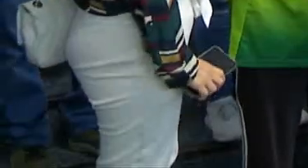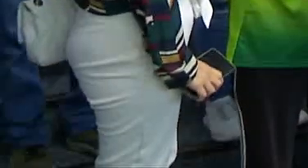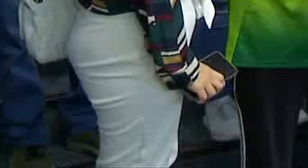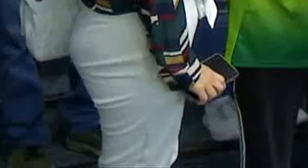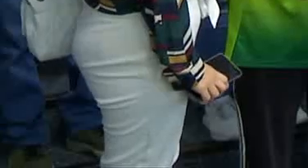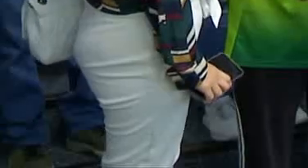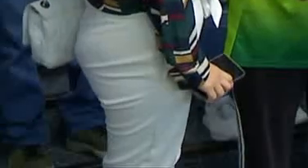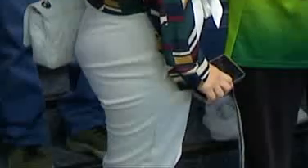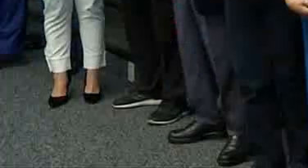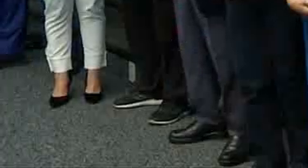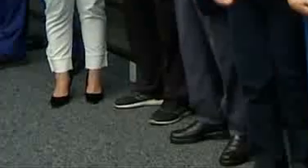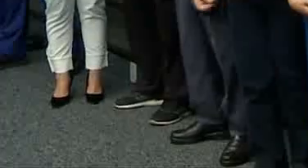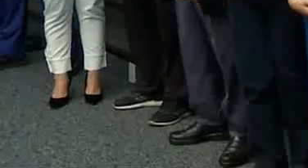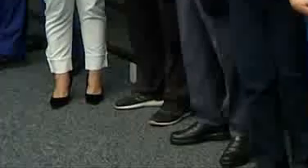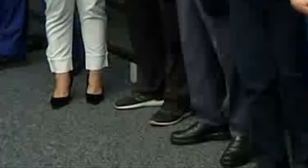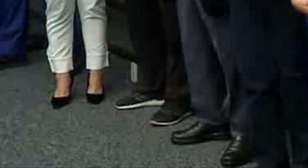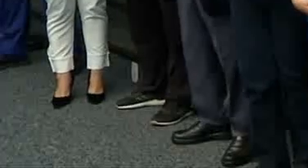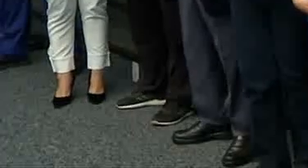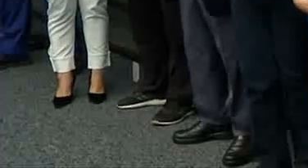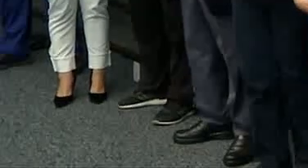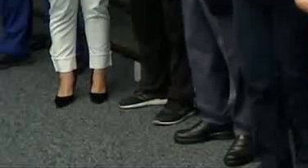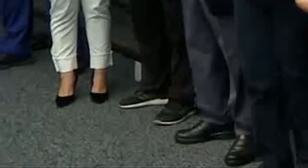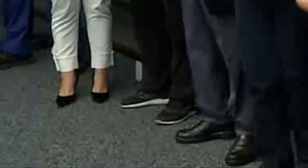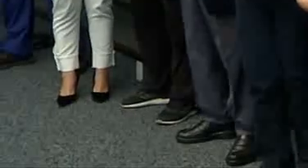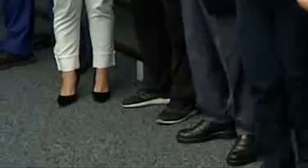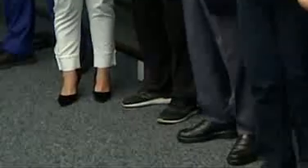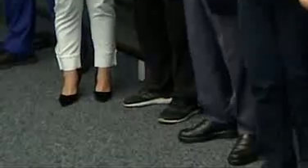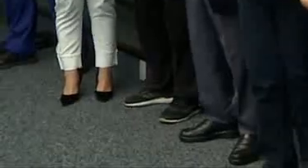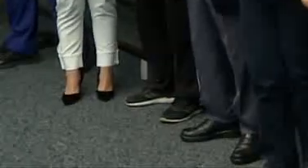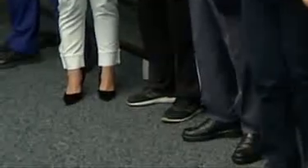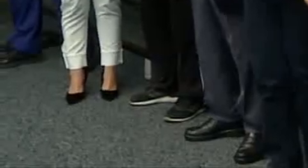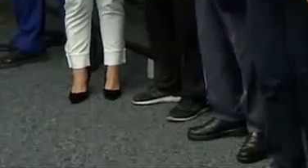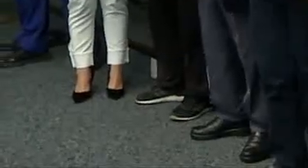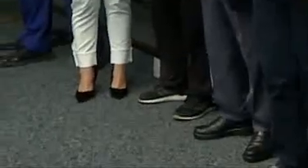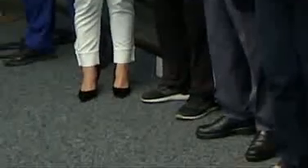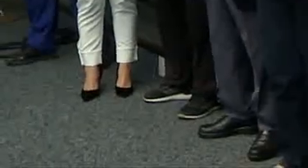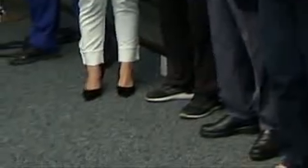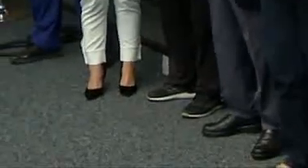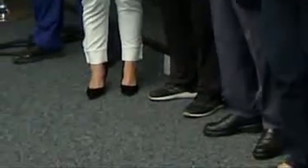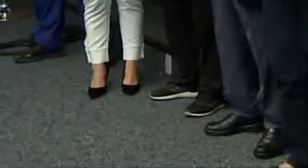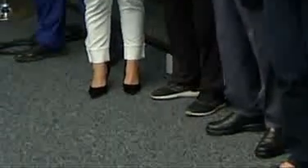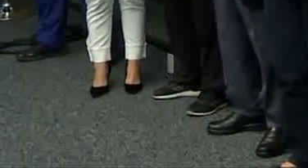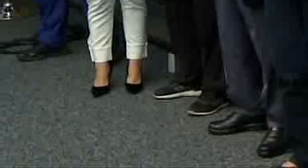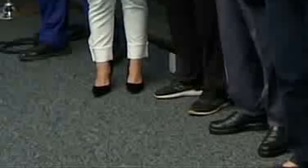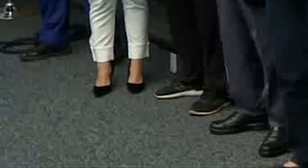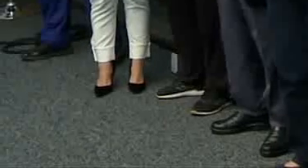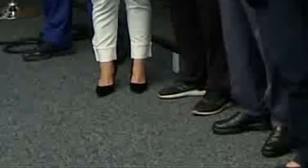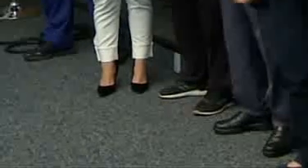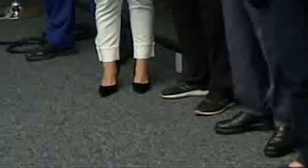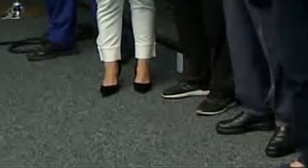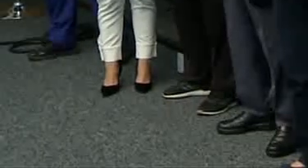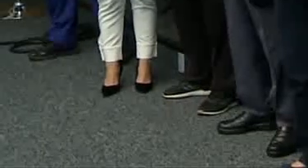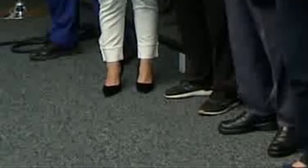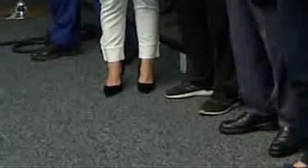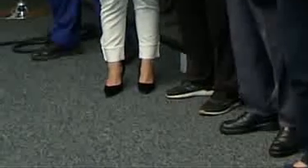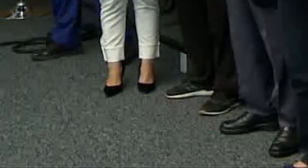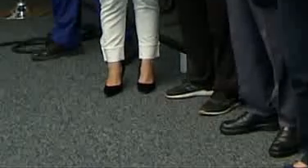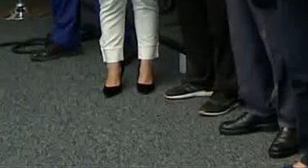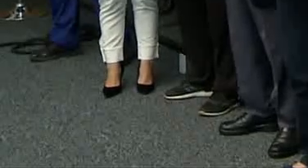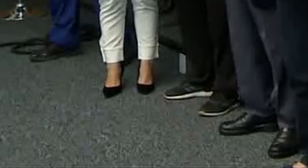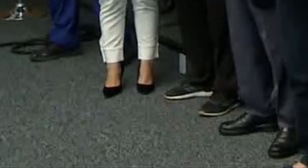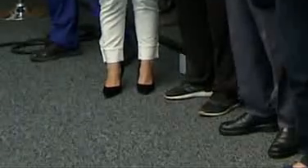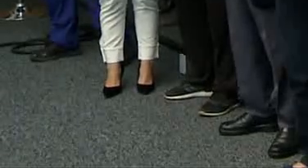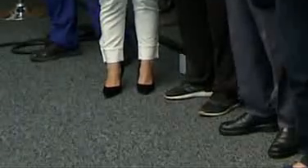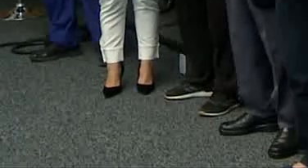oportunidade que nós estamos tendo aqui E fechamos o nosso ciclo de 2022 Parabéns a todos a todos todas